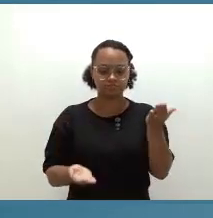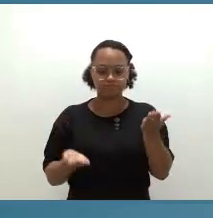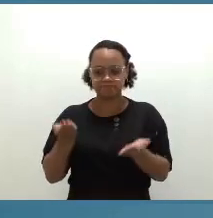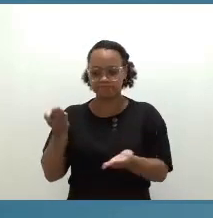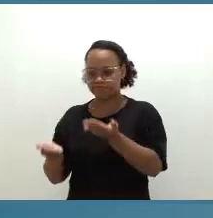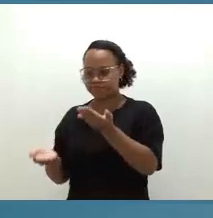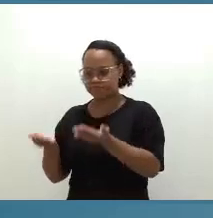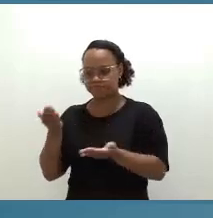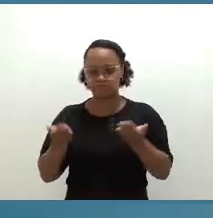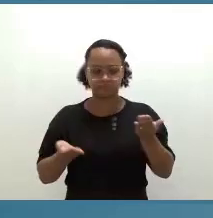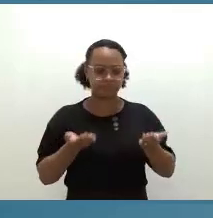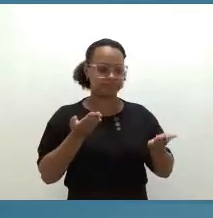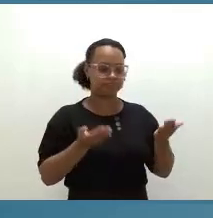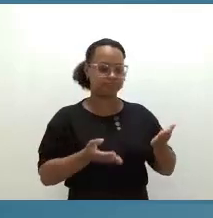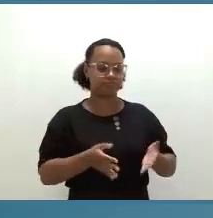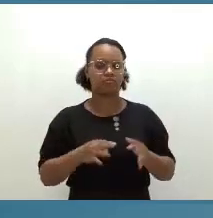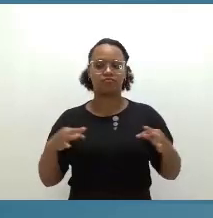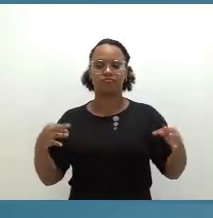situações que nós temos.